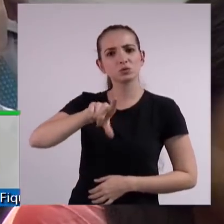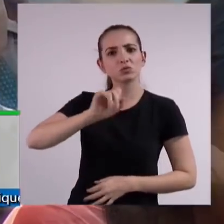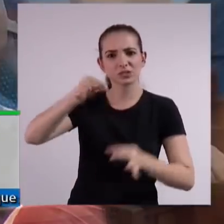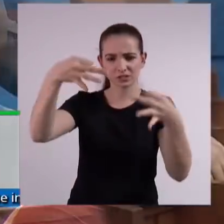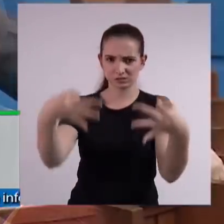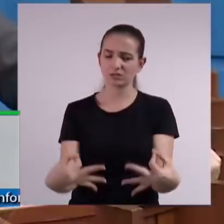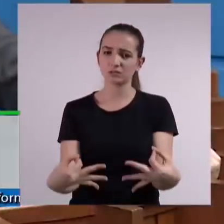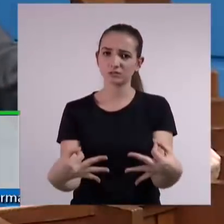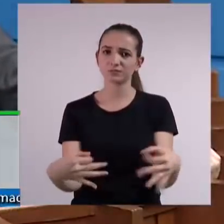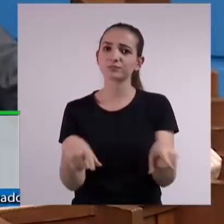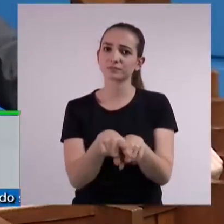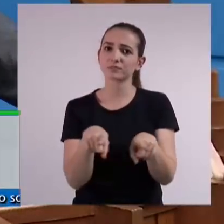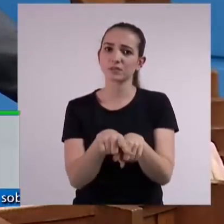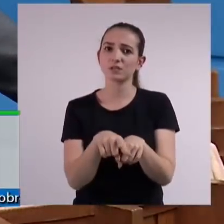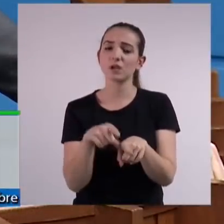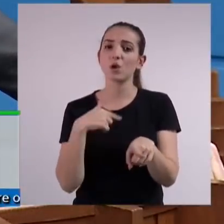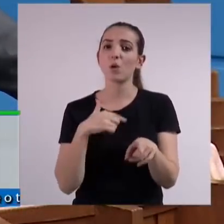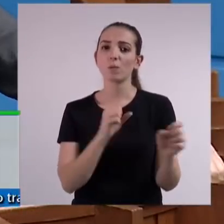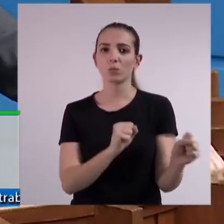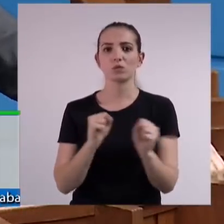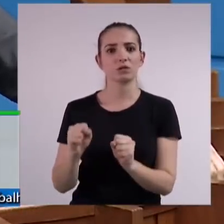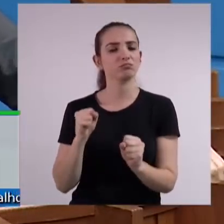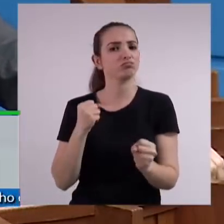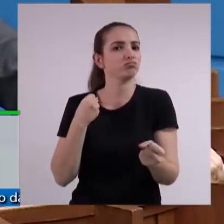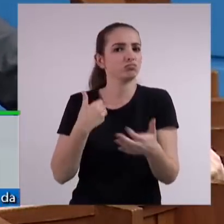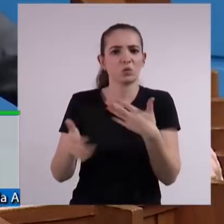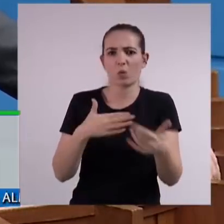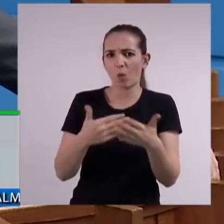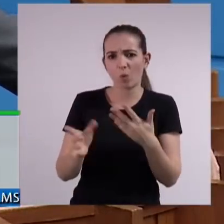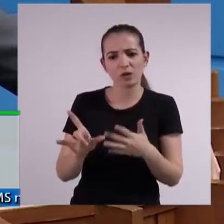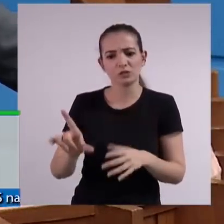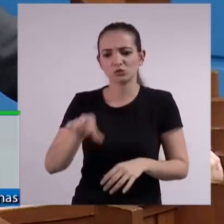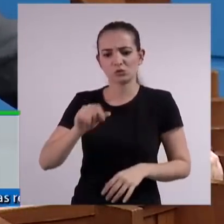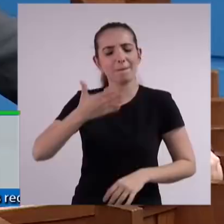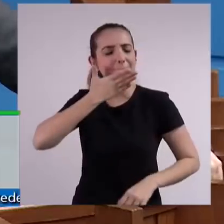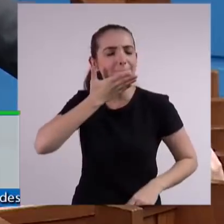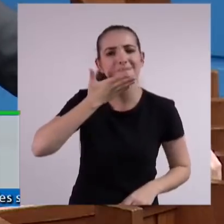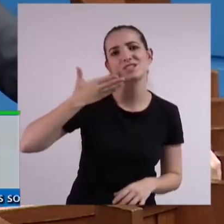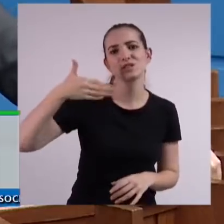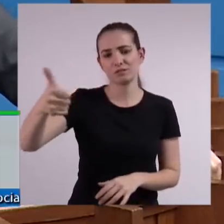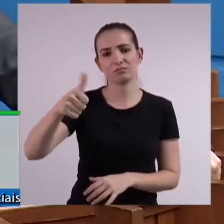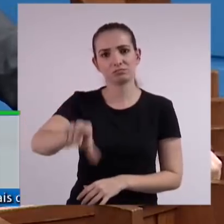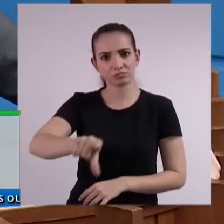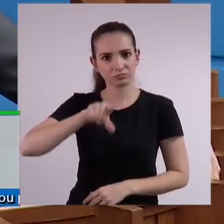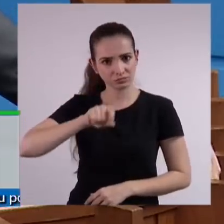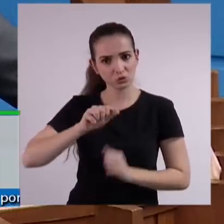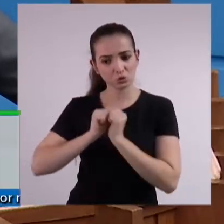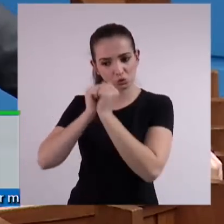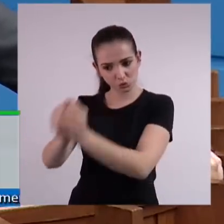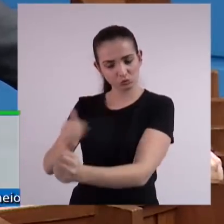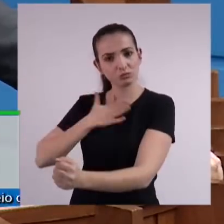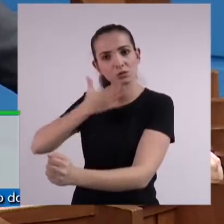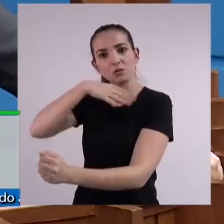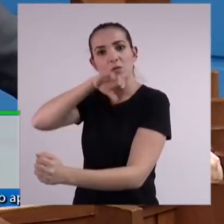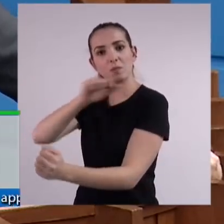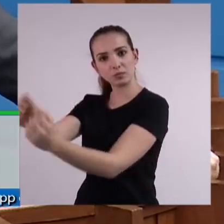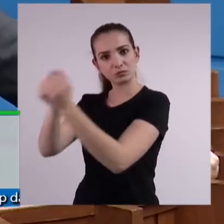e que eu pudesse, seja qual fosse, tomar a melhor decisão com ele ao meu lado.